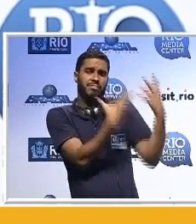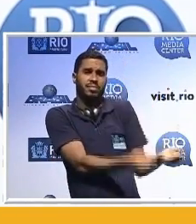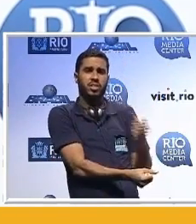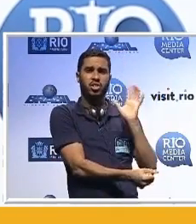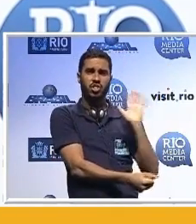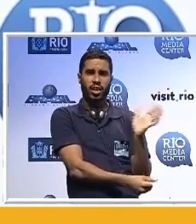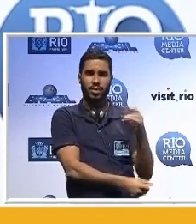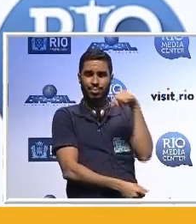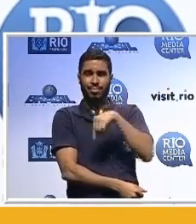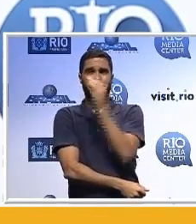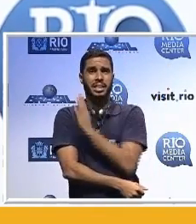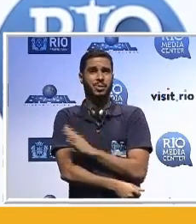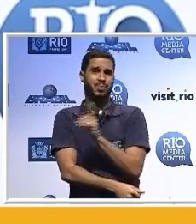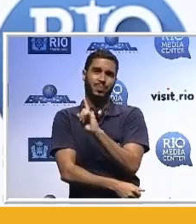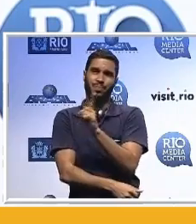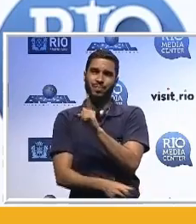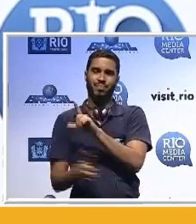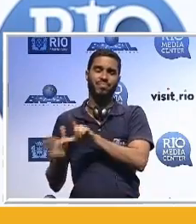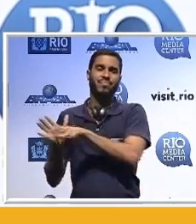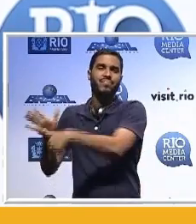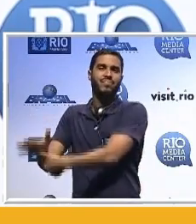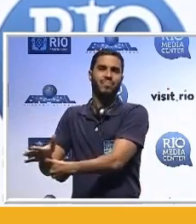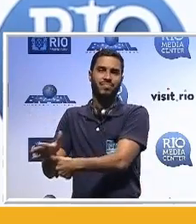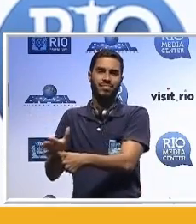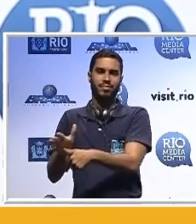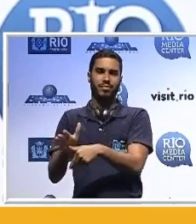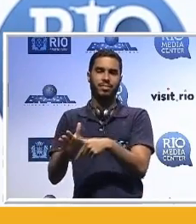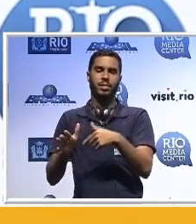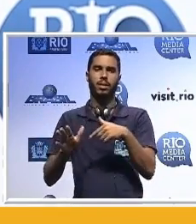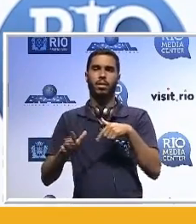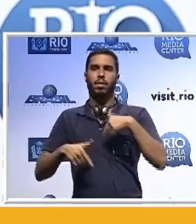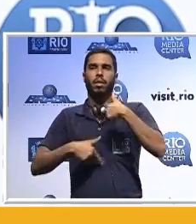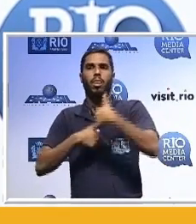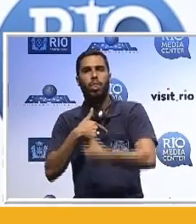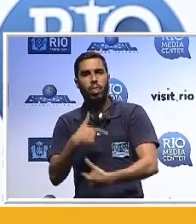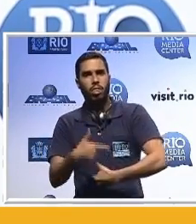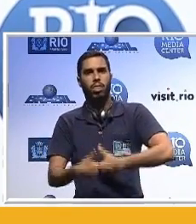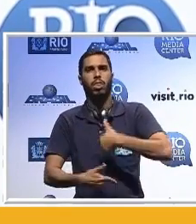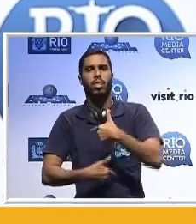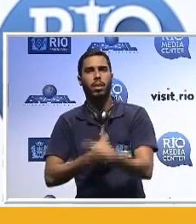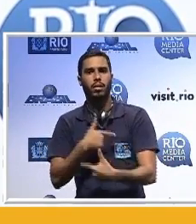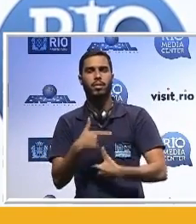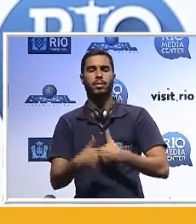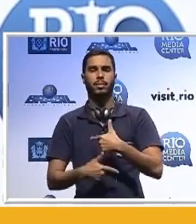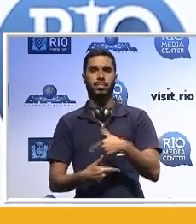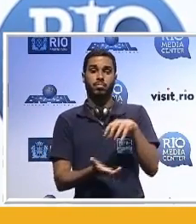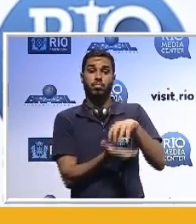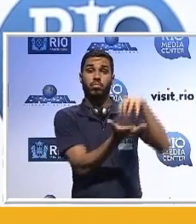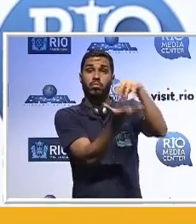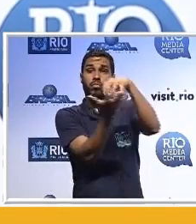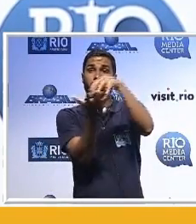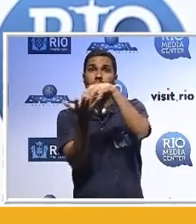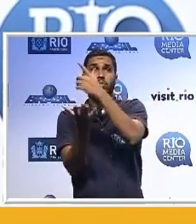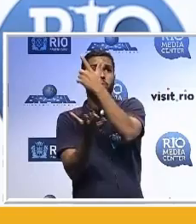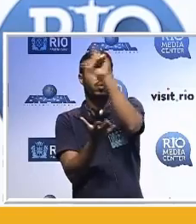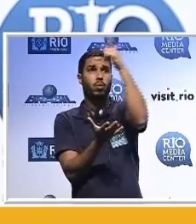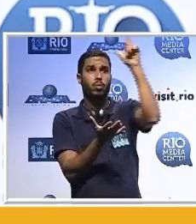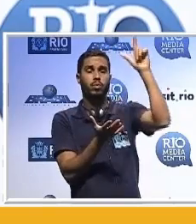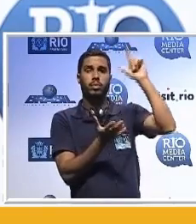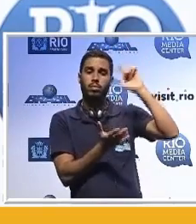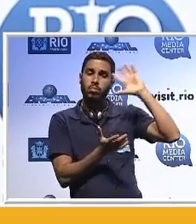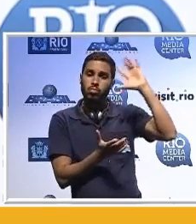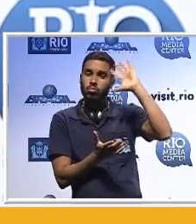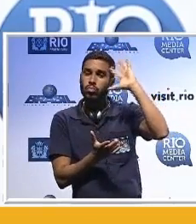e barrancos, aos trancos e barrancos, porque todos os órgãos funcionam como feudos de uma lógica própria e não